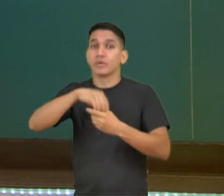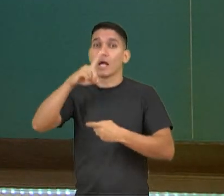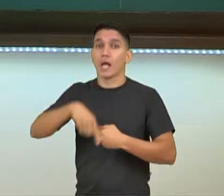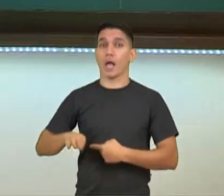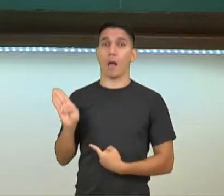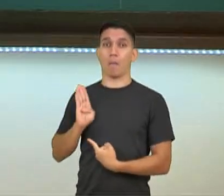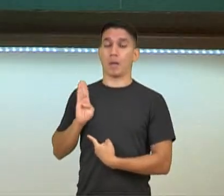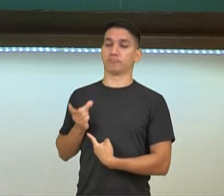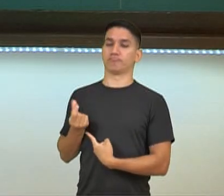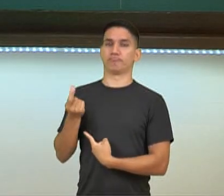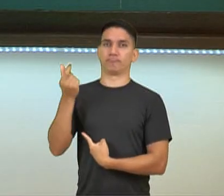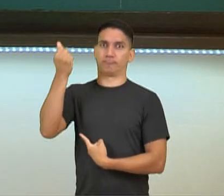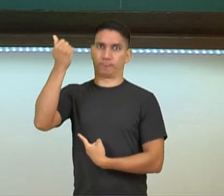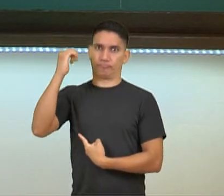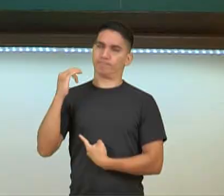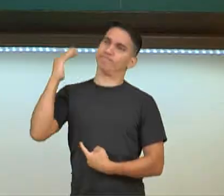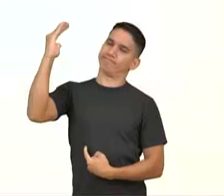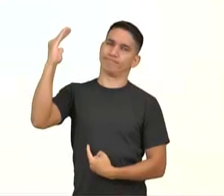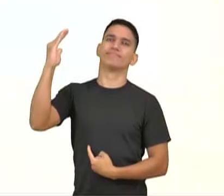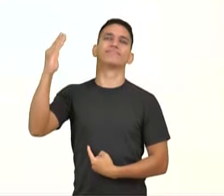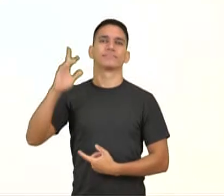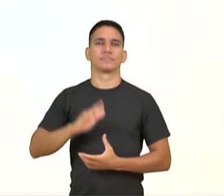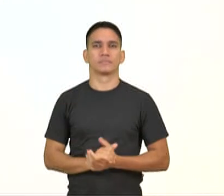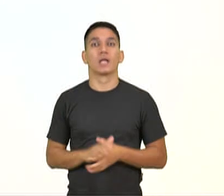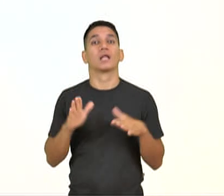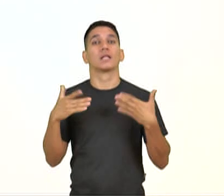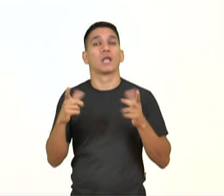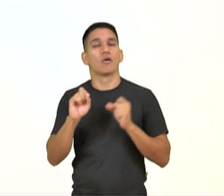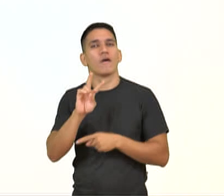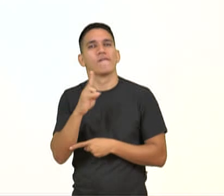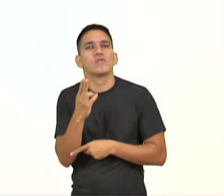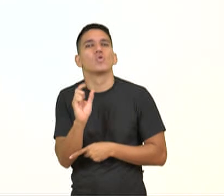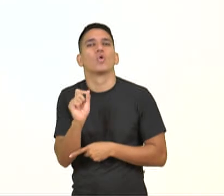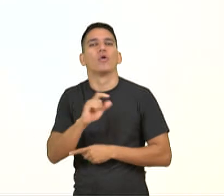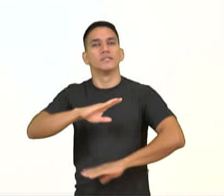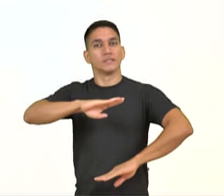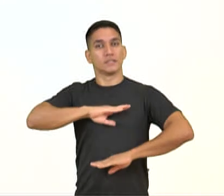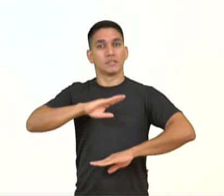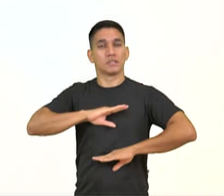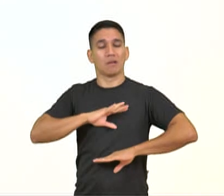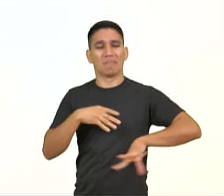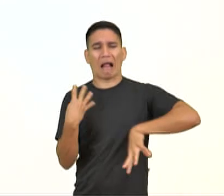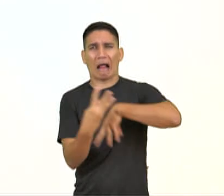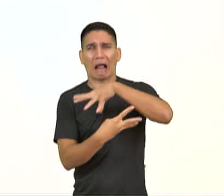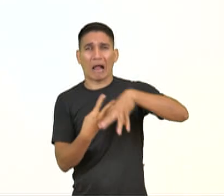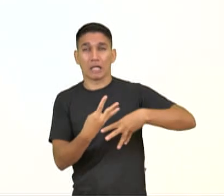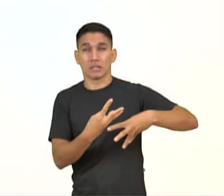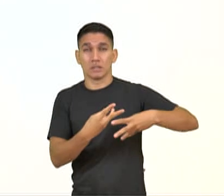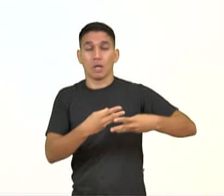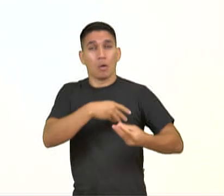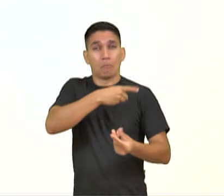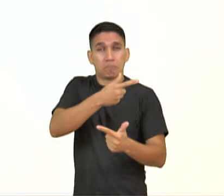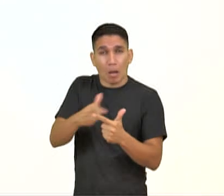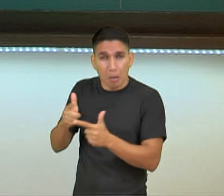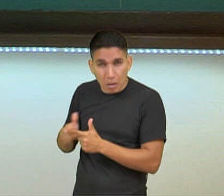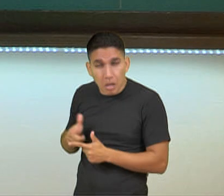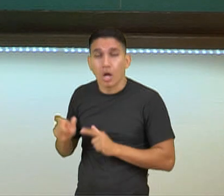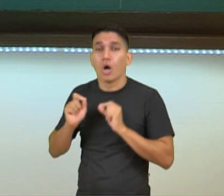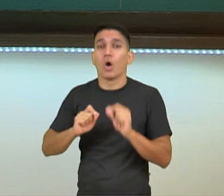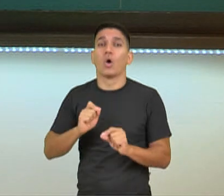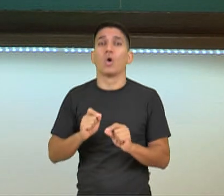burguesia. Bom, a gente vai ver que nessa situação de crise dentro da França, a imprensa, os